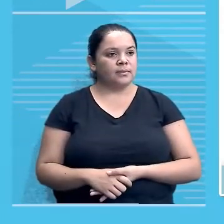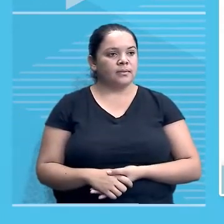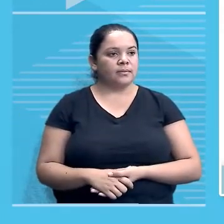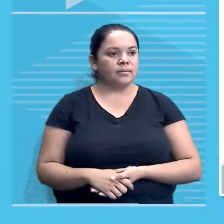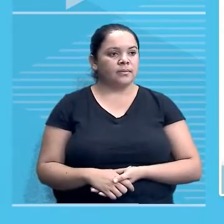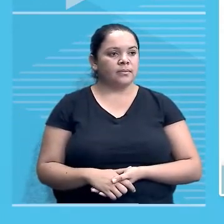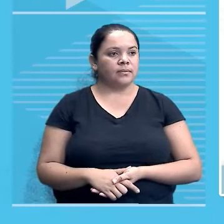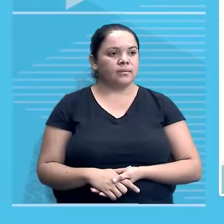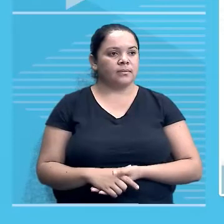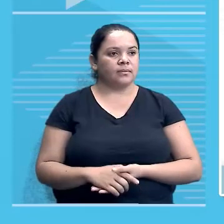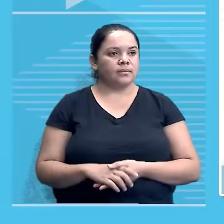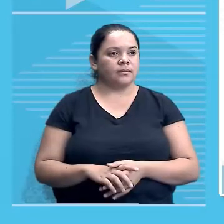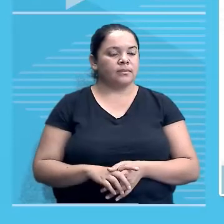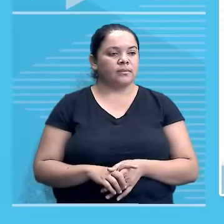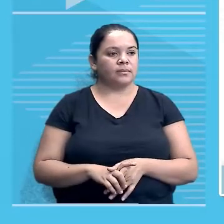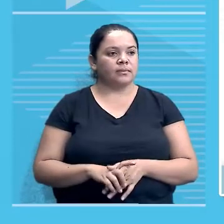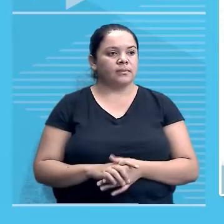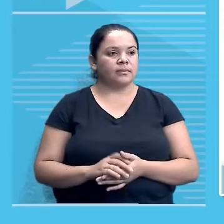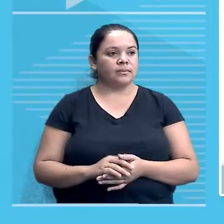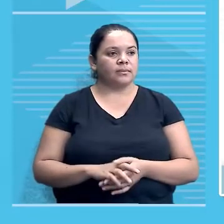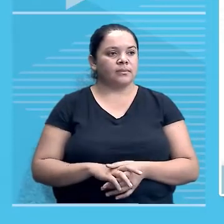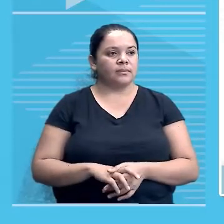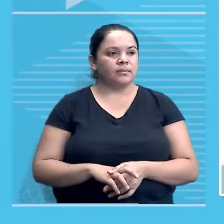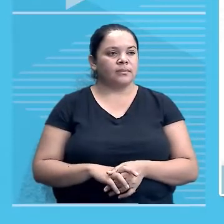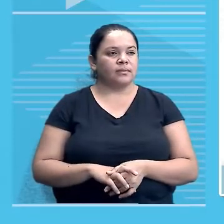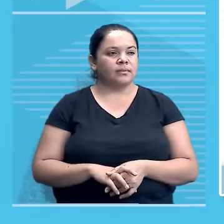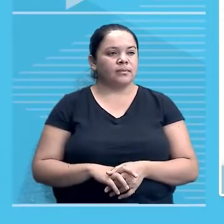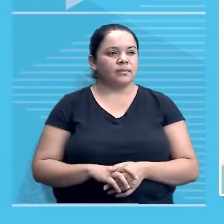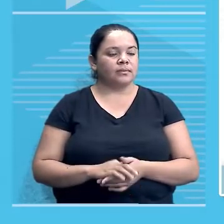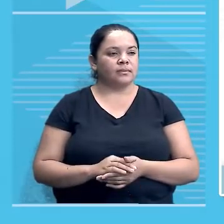Meio pelos extremos. X multiplica 1.